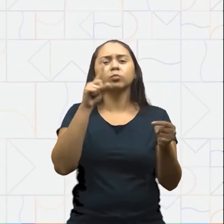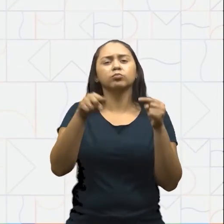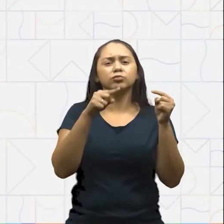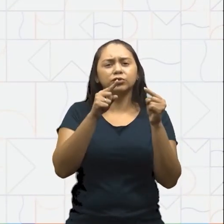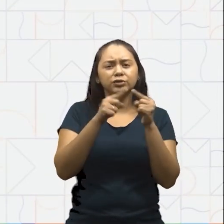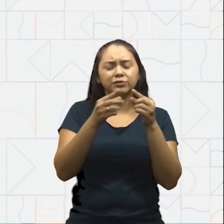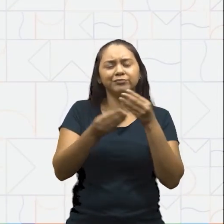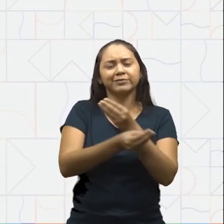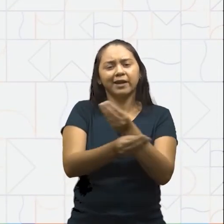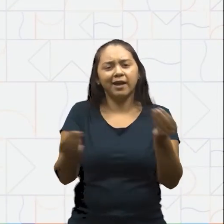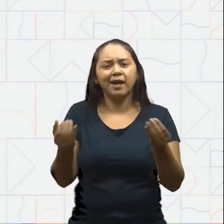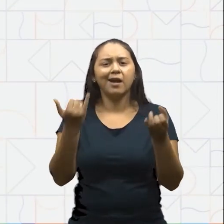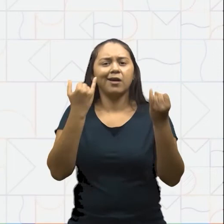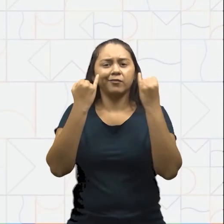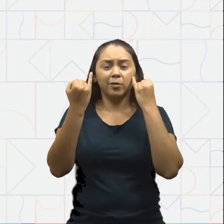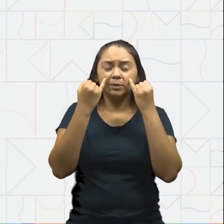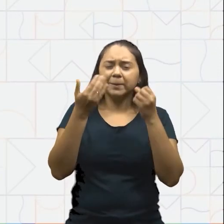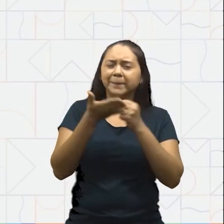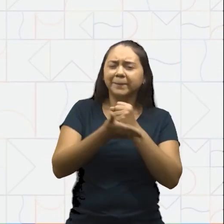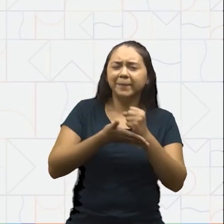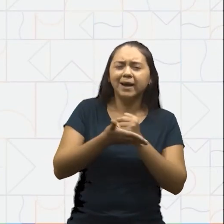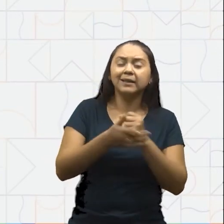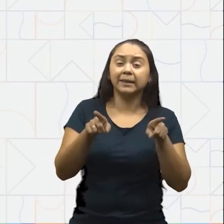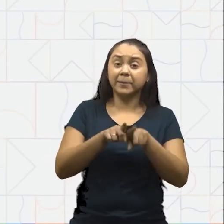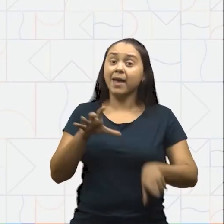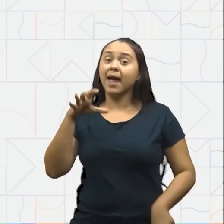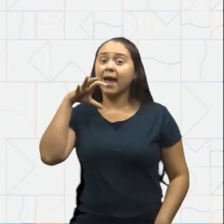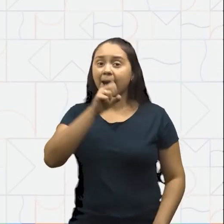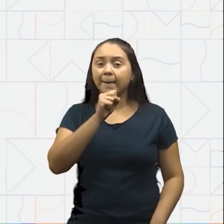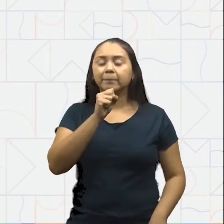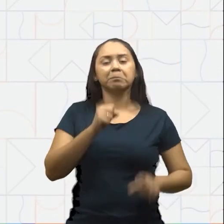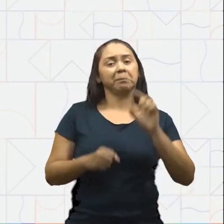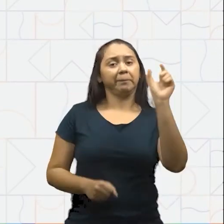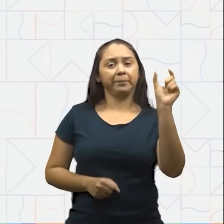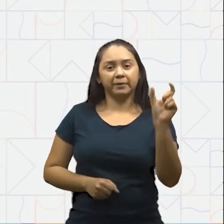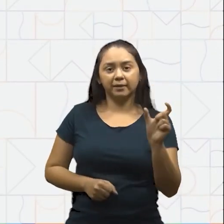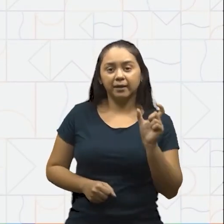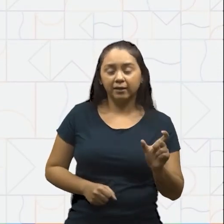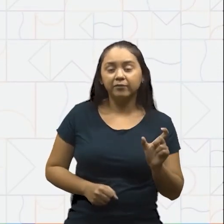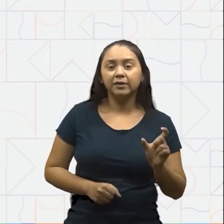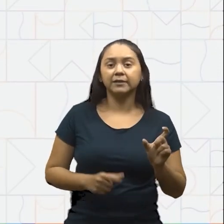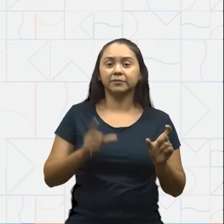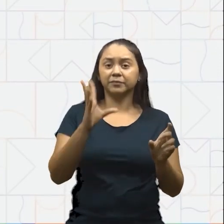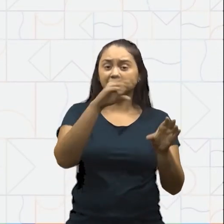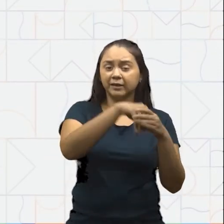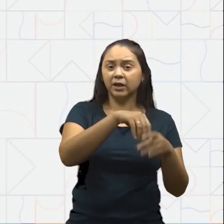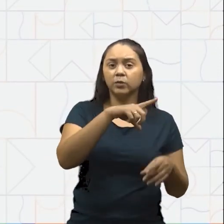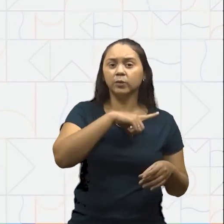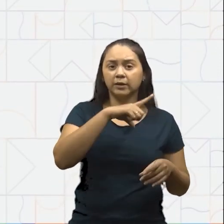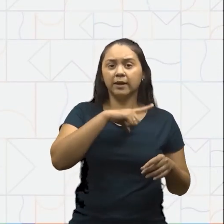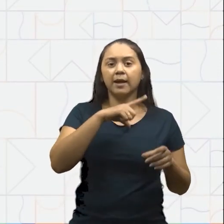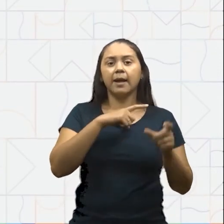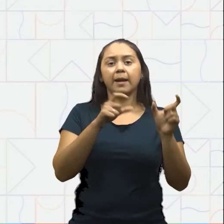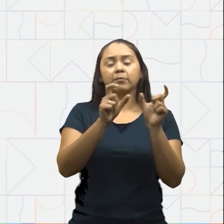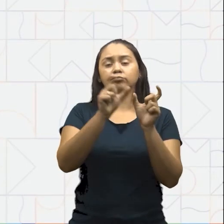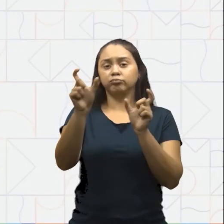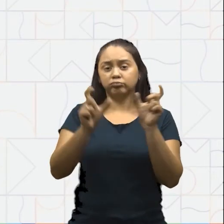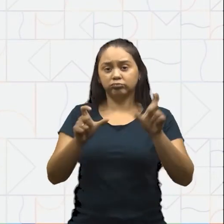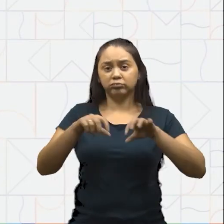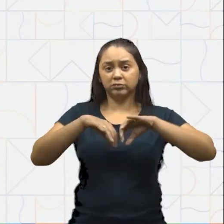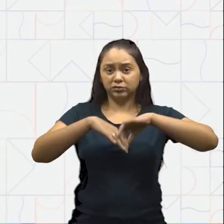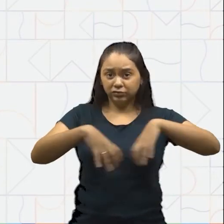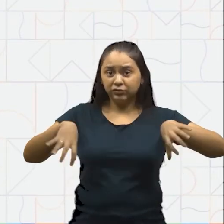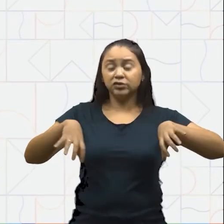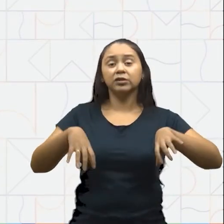e informações básicas e rápidas sobre determinada palavra. Pode conter subdivisões, citações